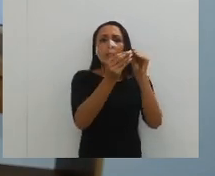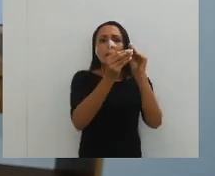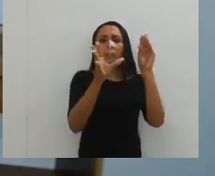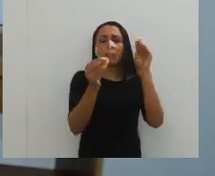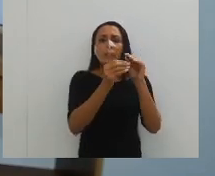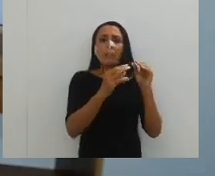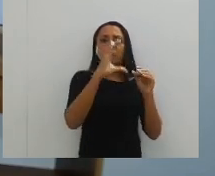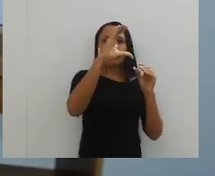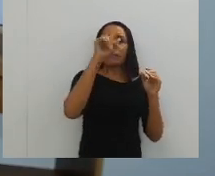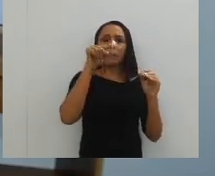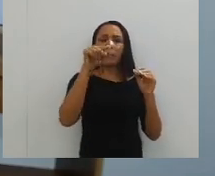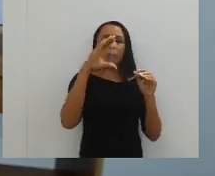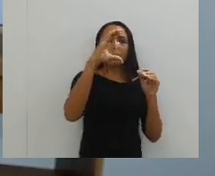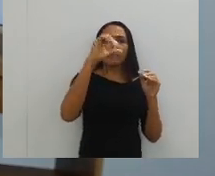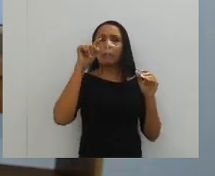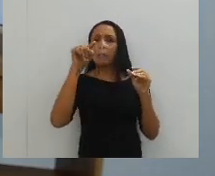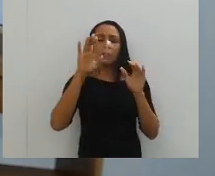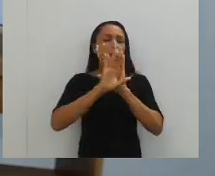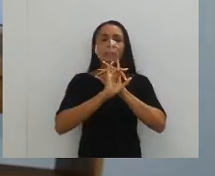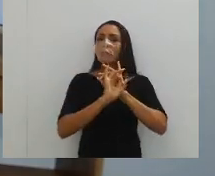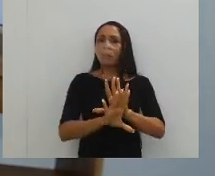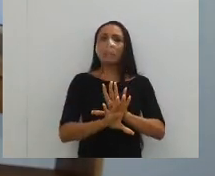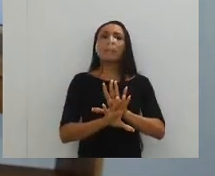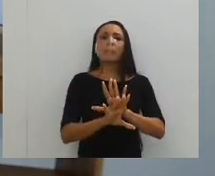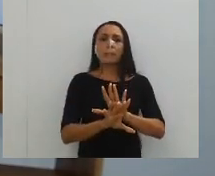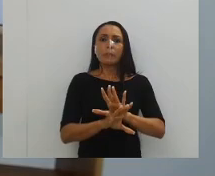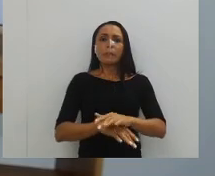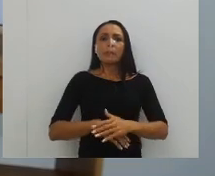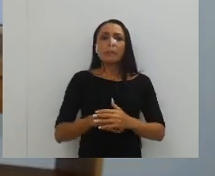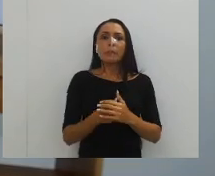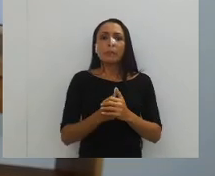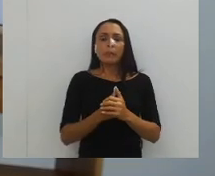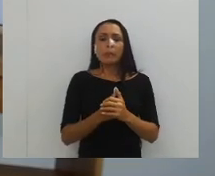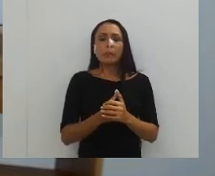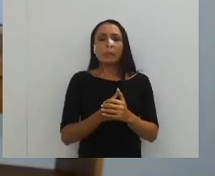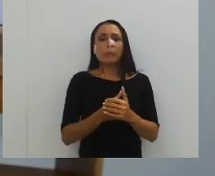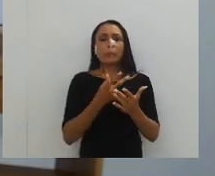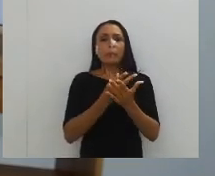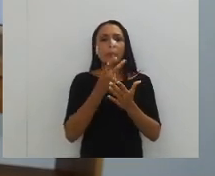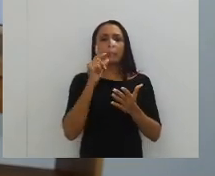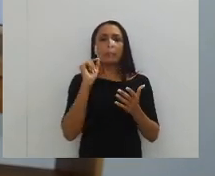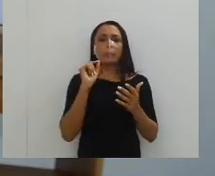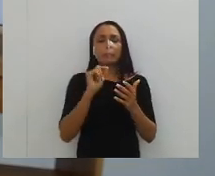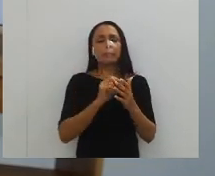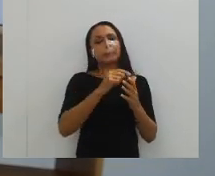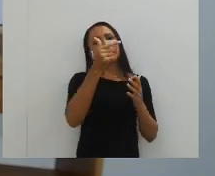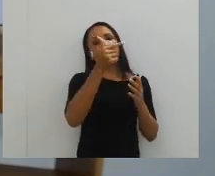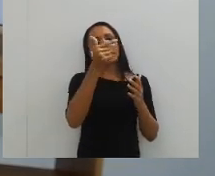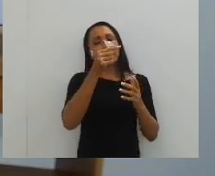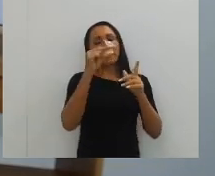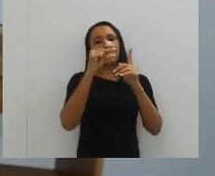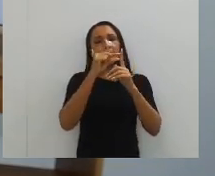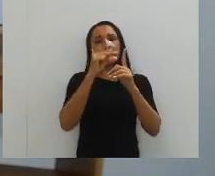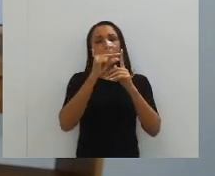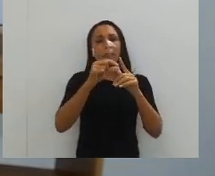ponto, você pode abreviar o gênero, beleza? Mas aí vê o que acontece, a segunda palavra é a espécie, ou melhor,